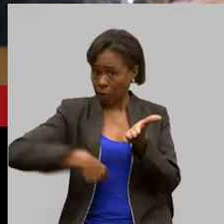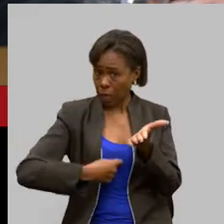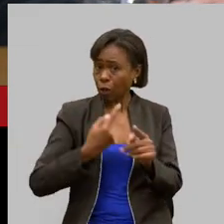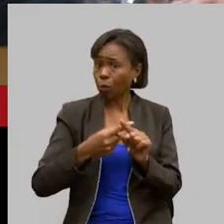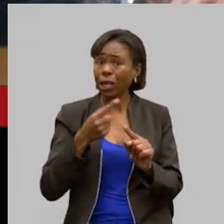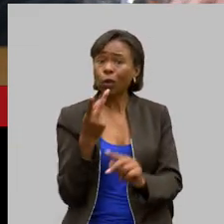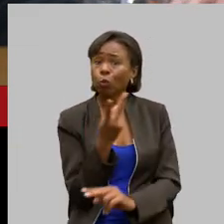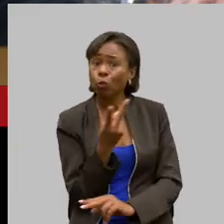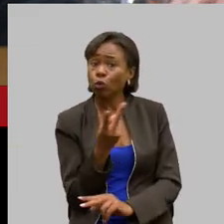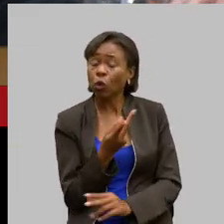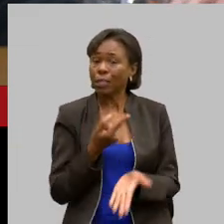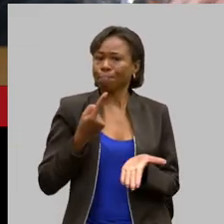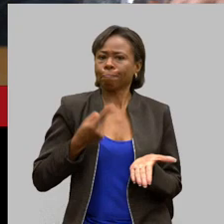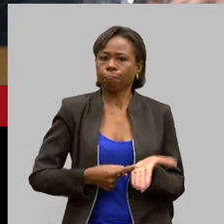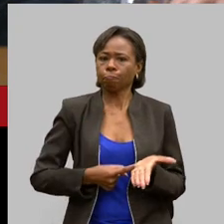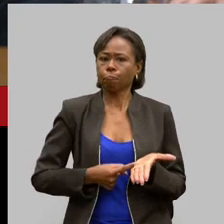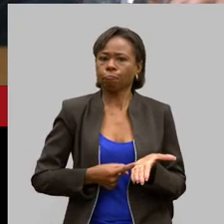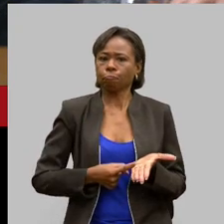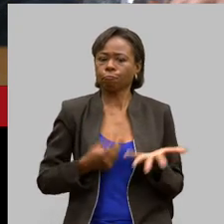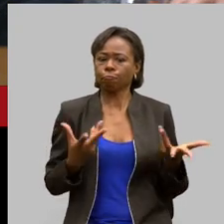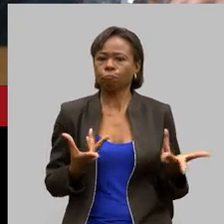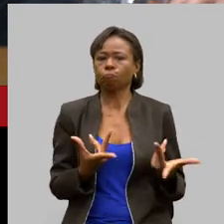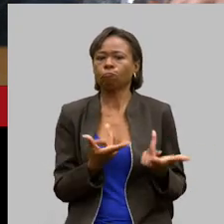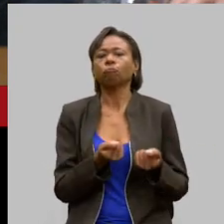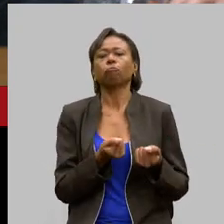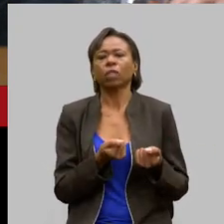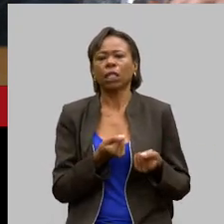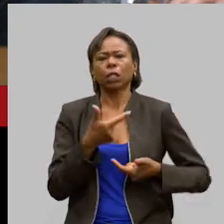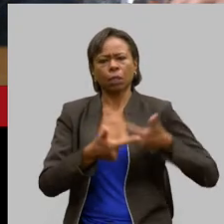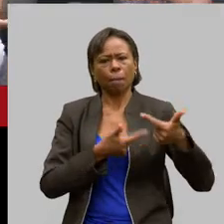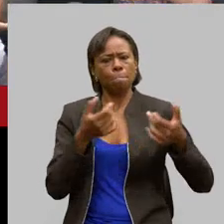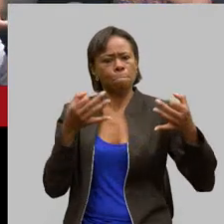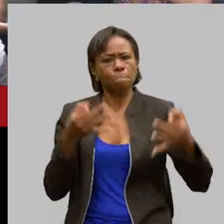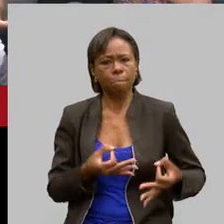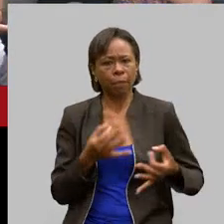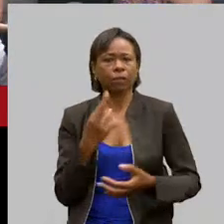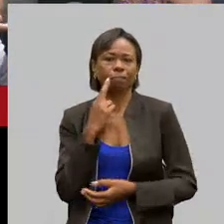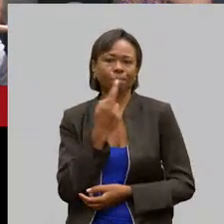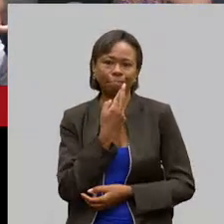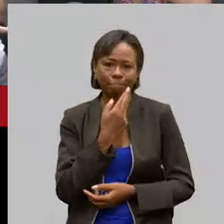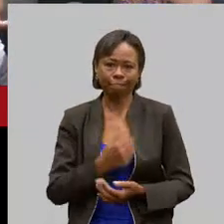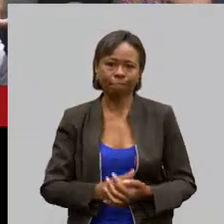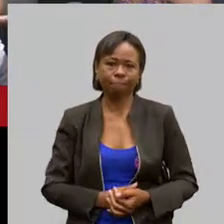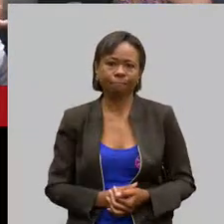mais compromisso com com o restaurante